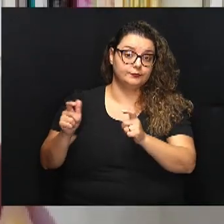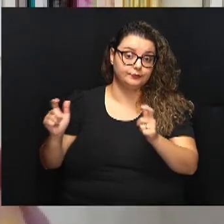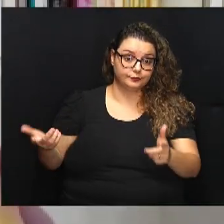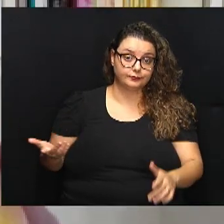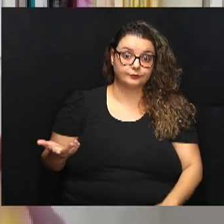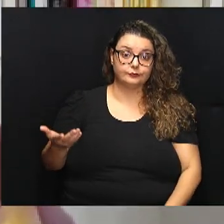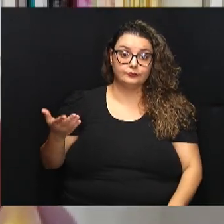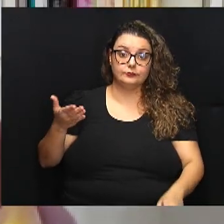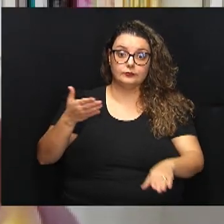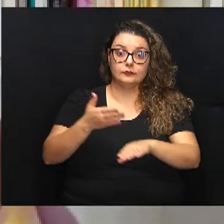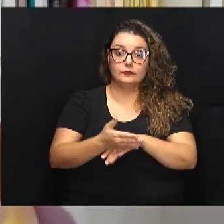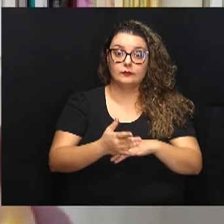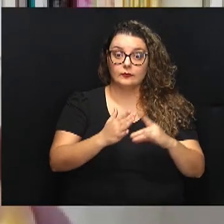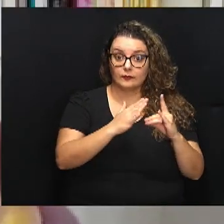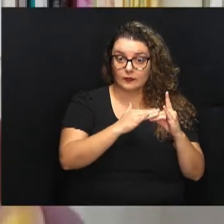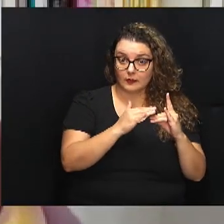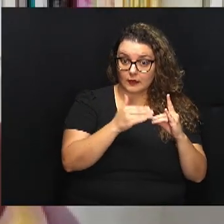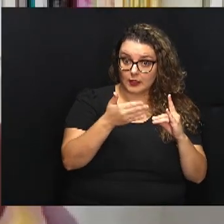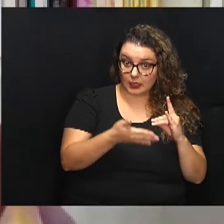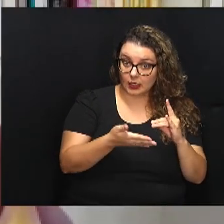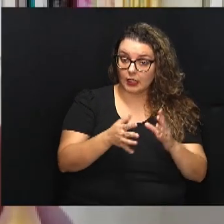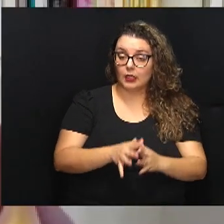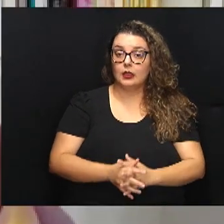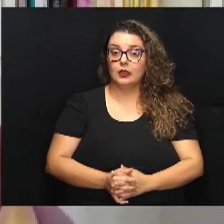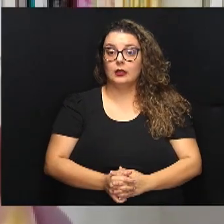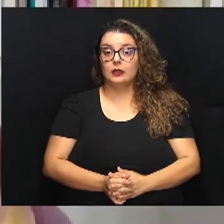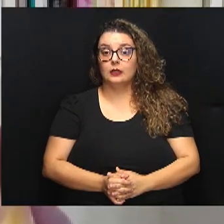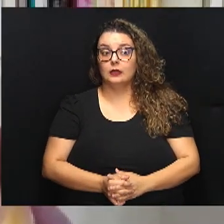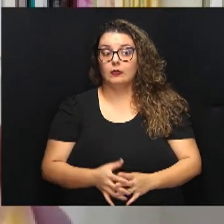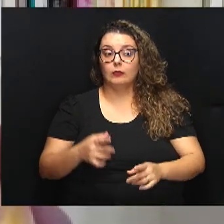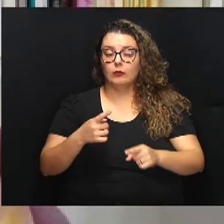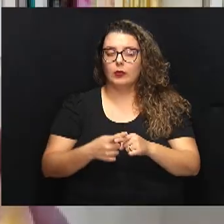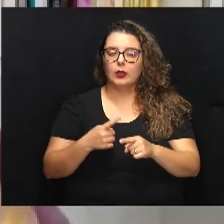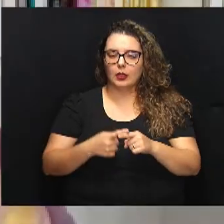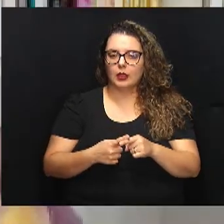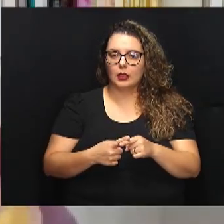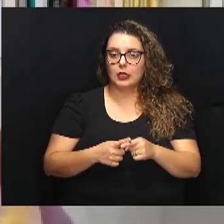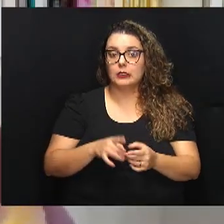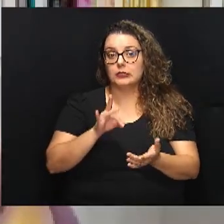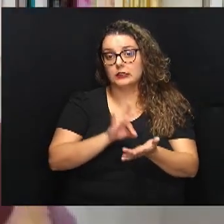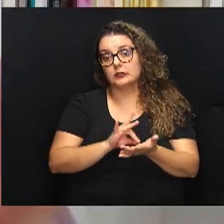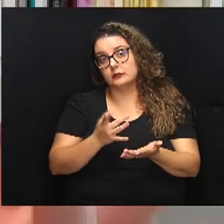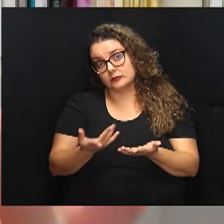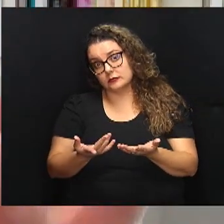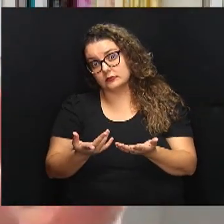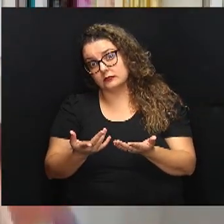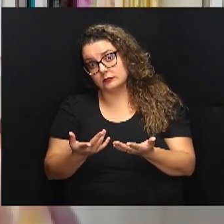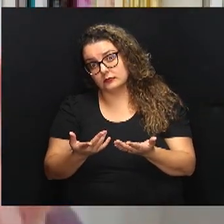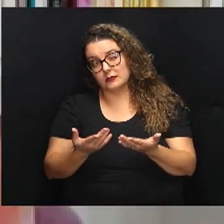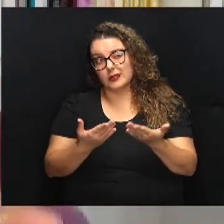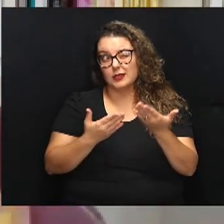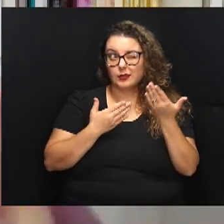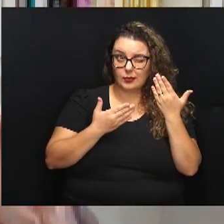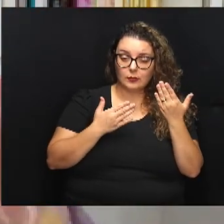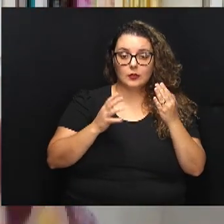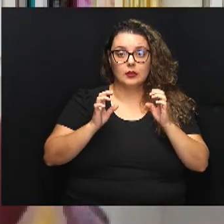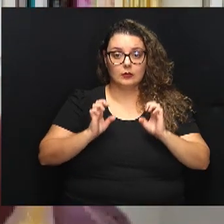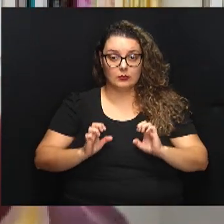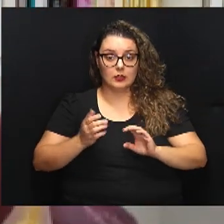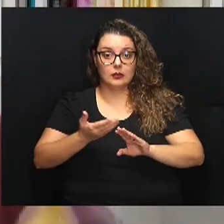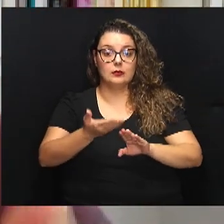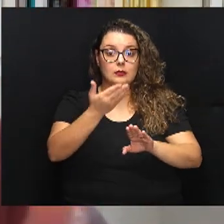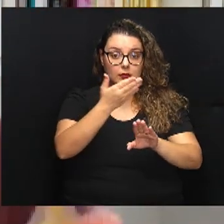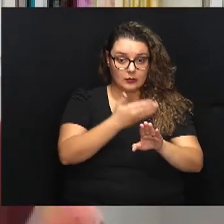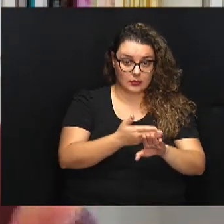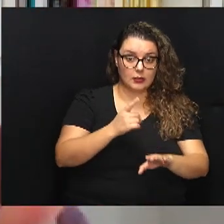entrar em vegetarianismo por questões, na verdade, supostamente éticas, mas que por trás, na verdade,